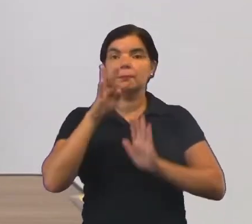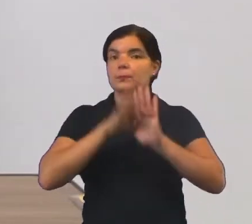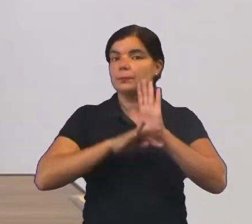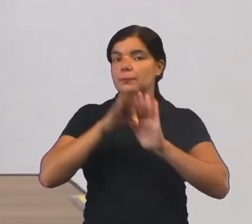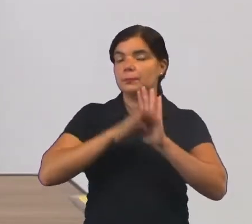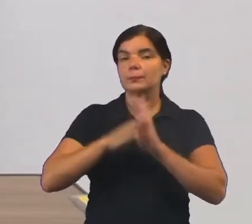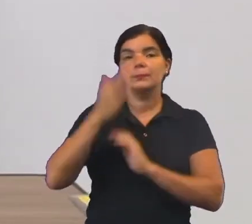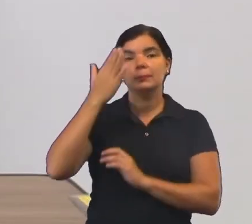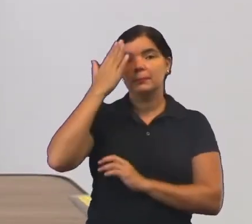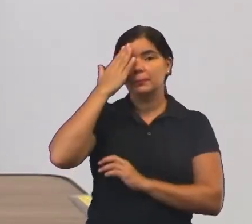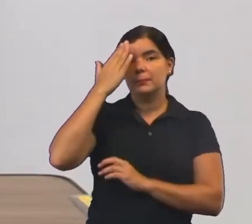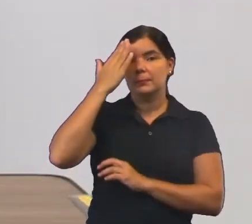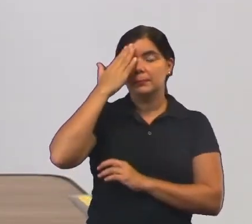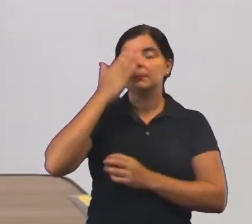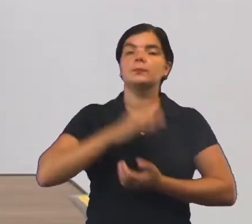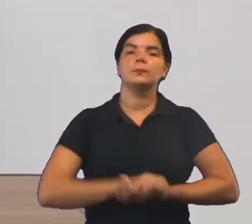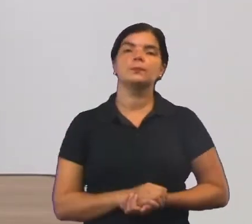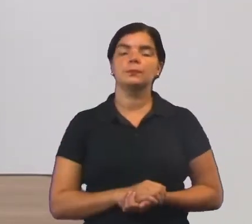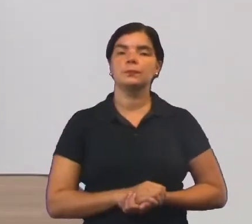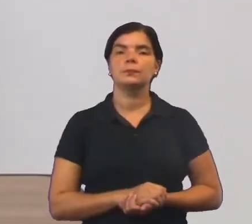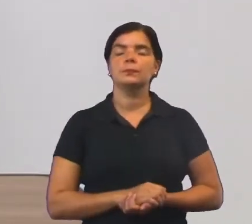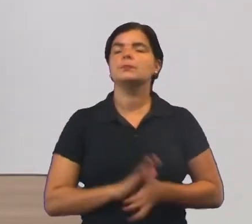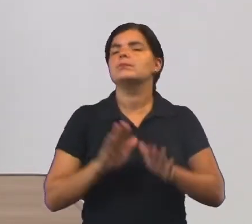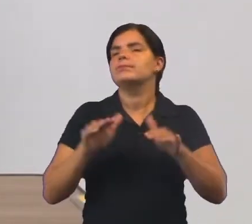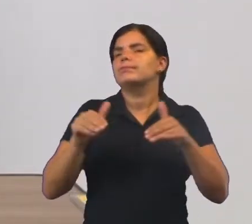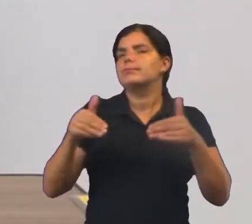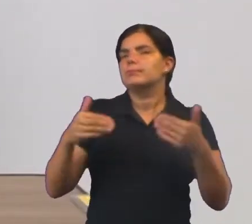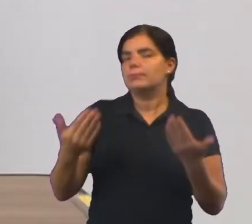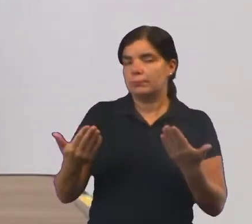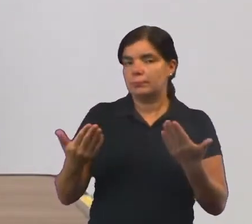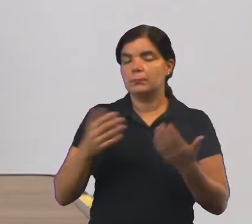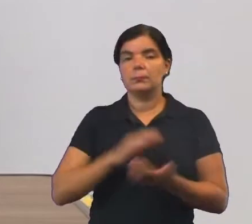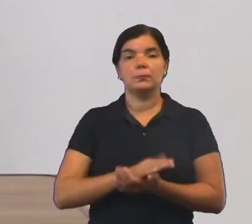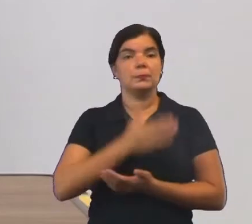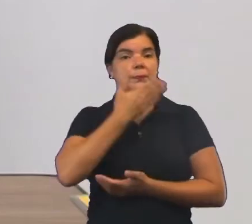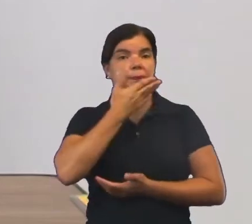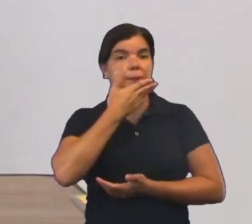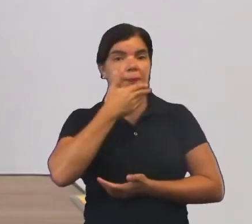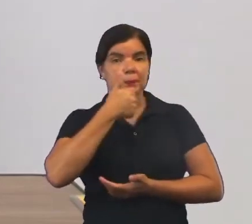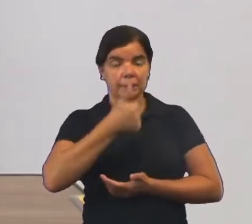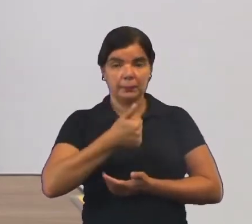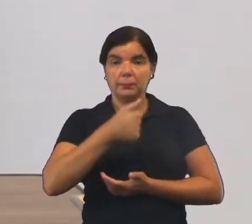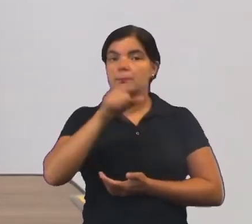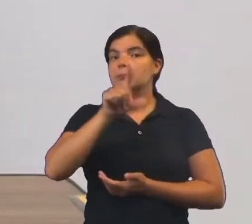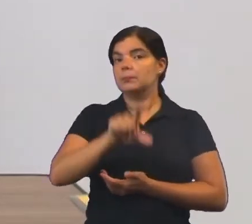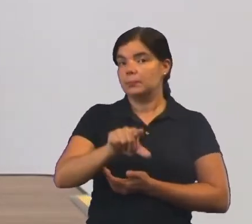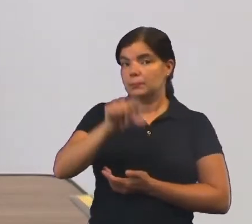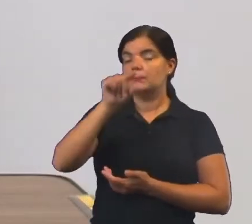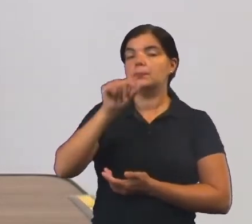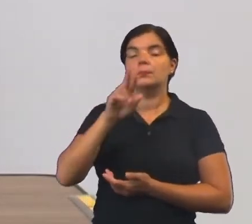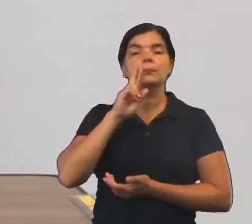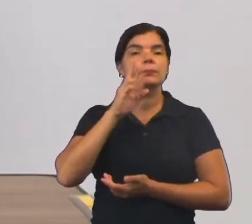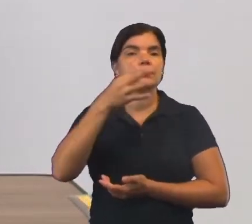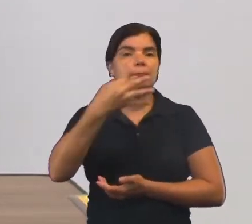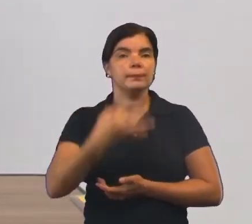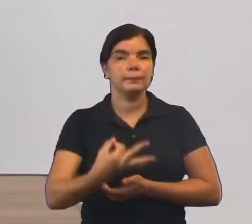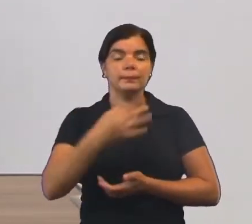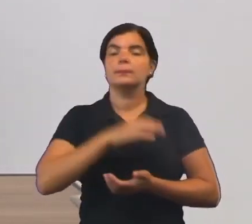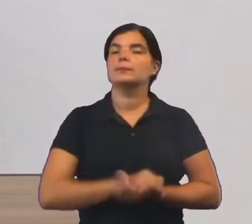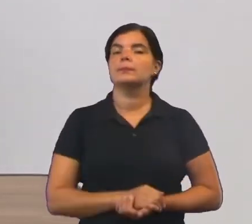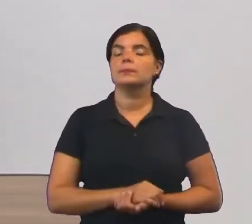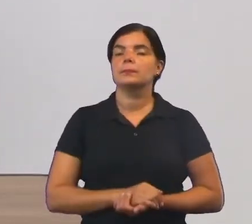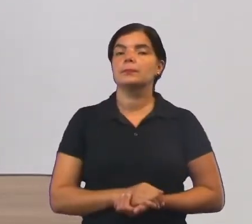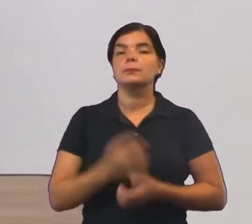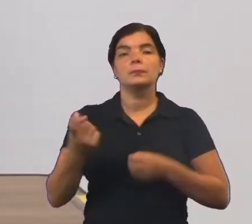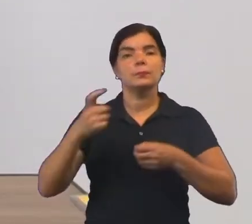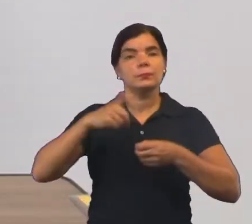Agora vamos tentar entender, né, qual será a alternativa melhor para nós marcarmos a resposta certa, né? Para isso a